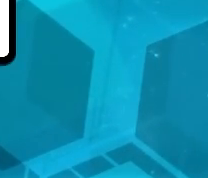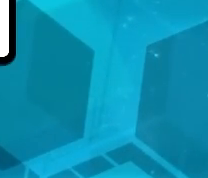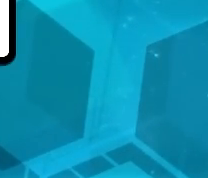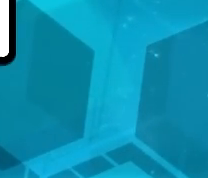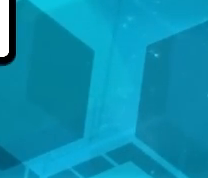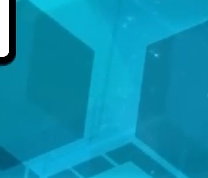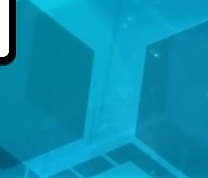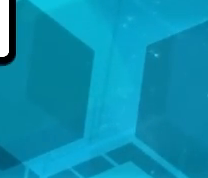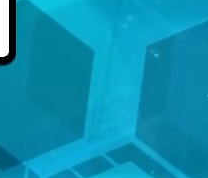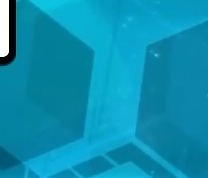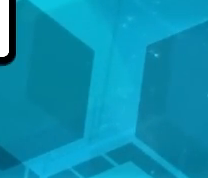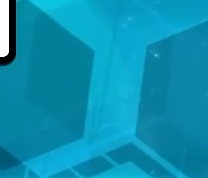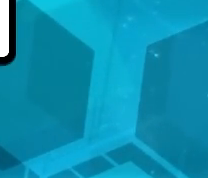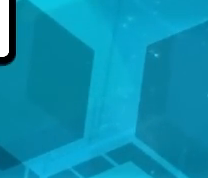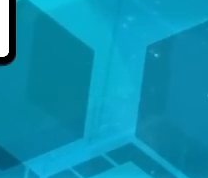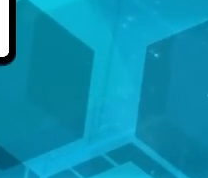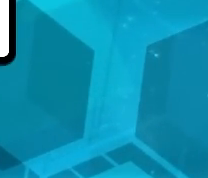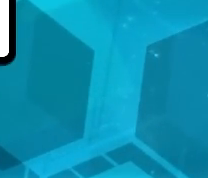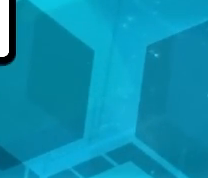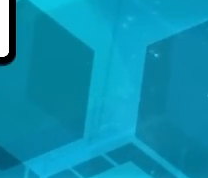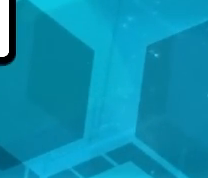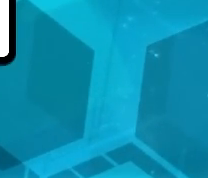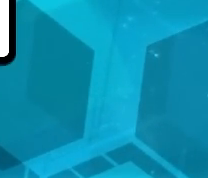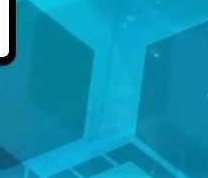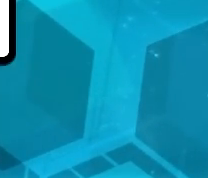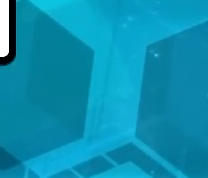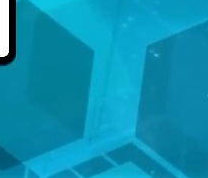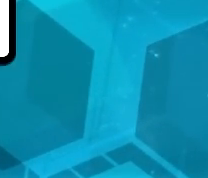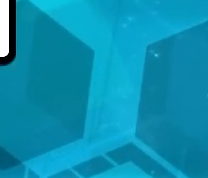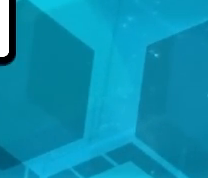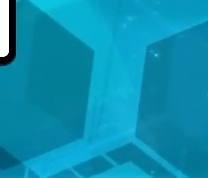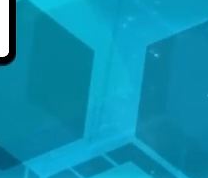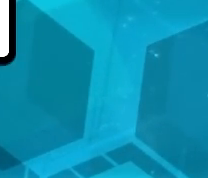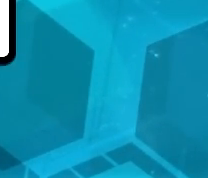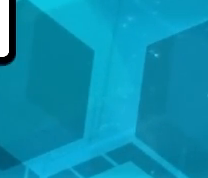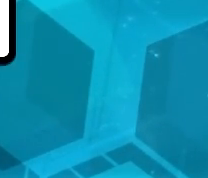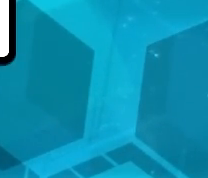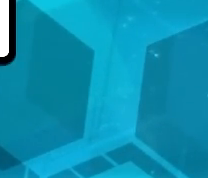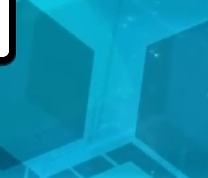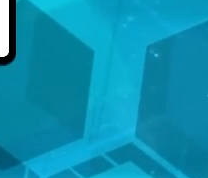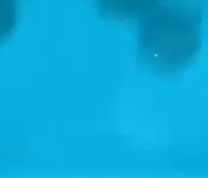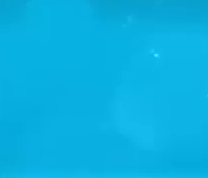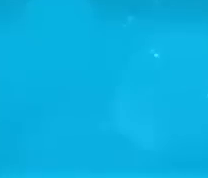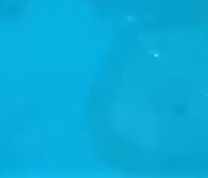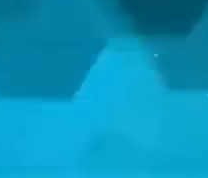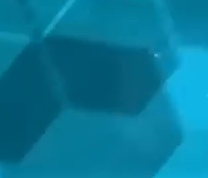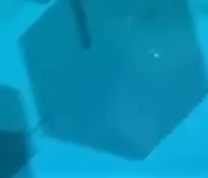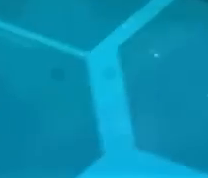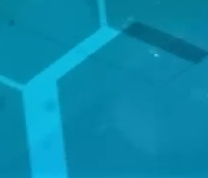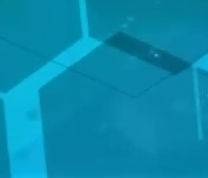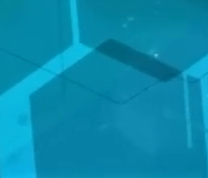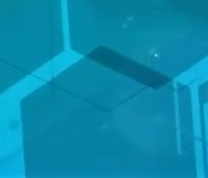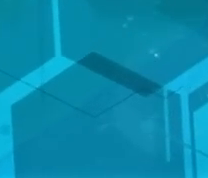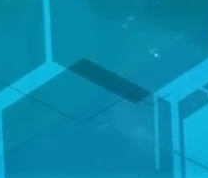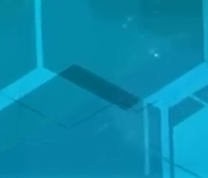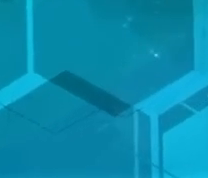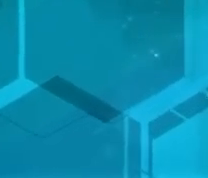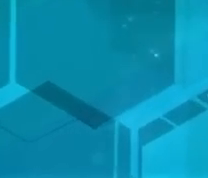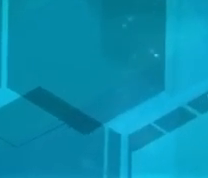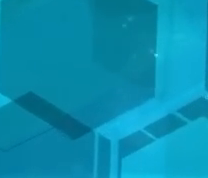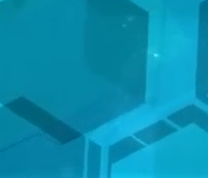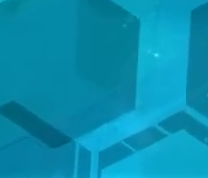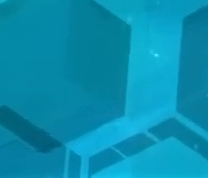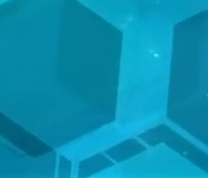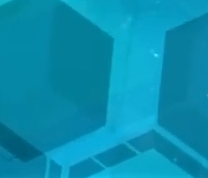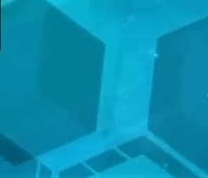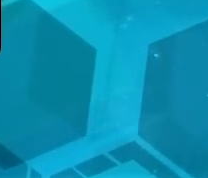deles deve ser questionado apenas uma vez e também vai responder a apenas uma pergunta. O candidato que responder a uma